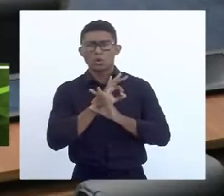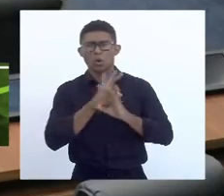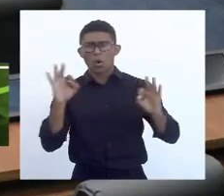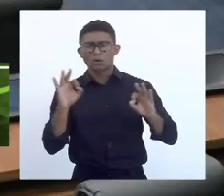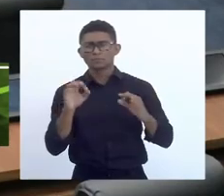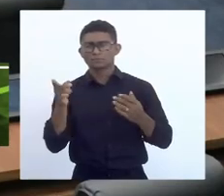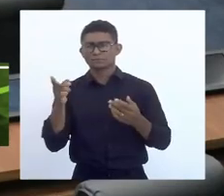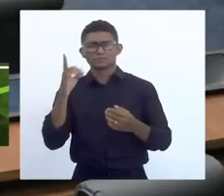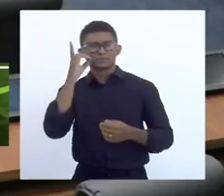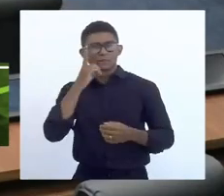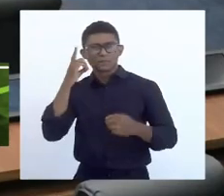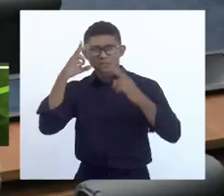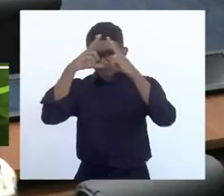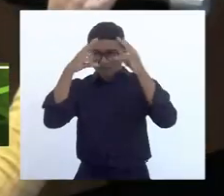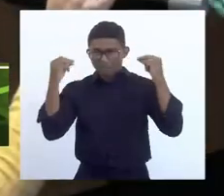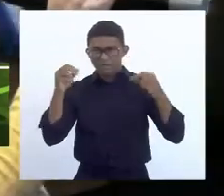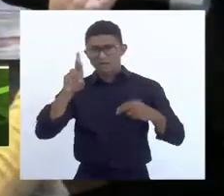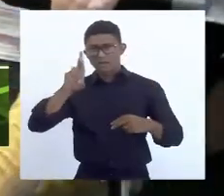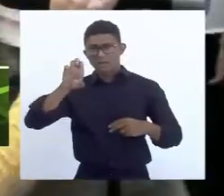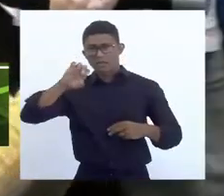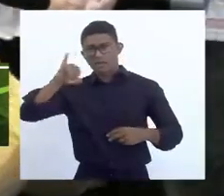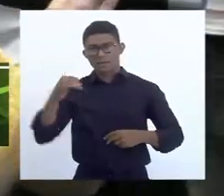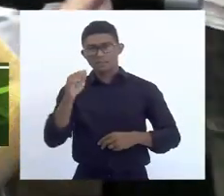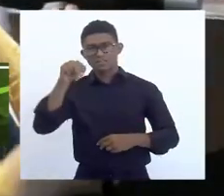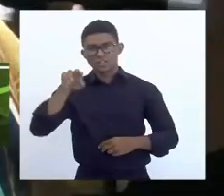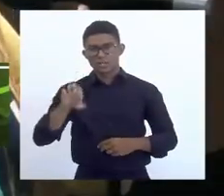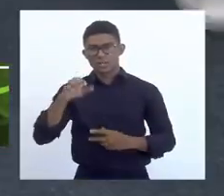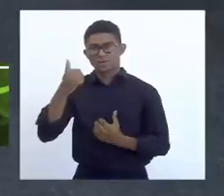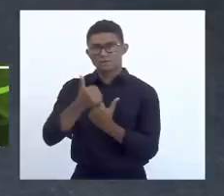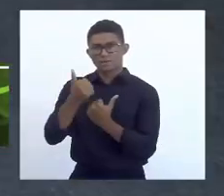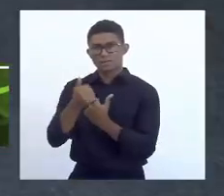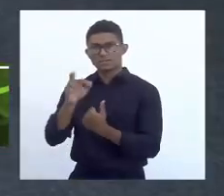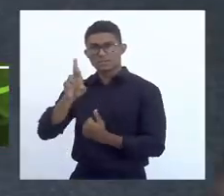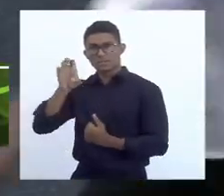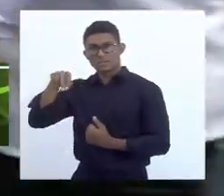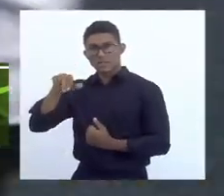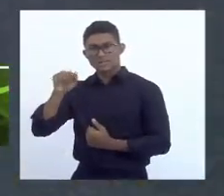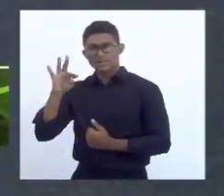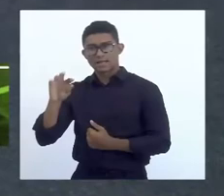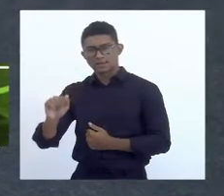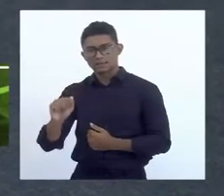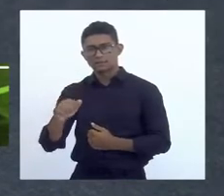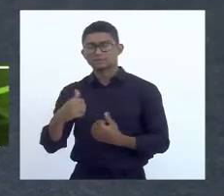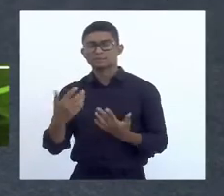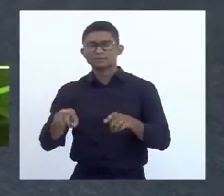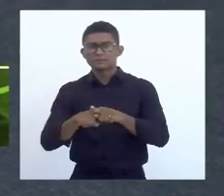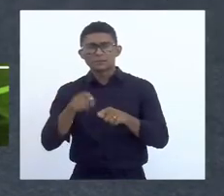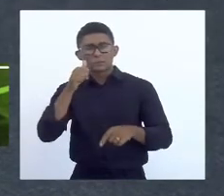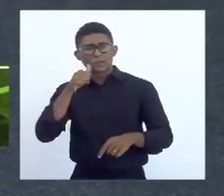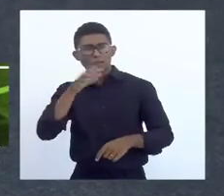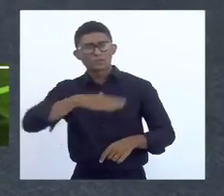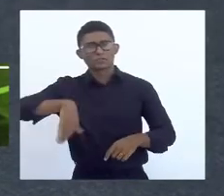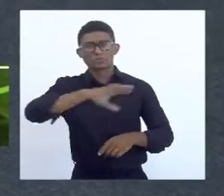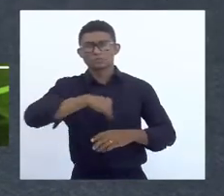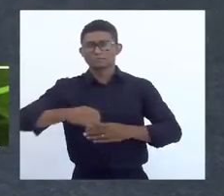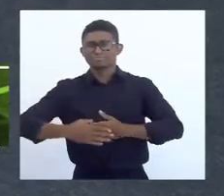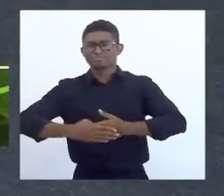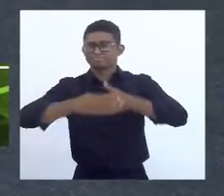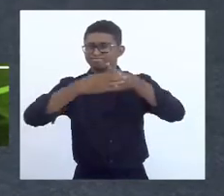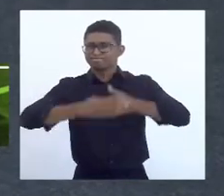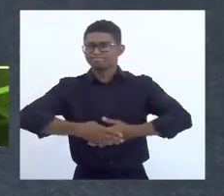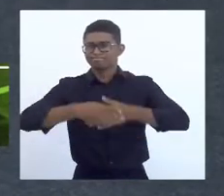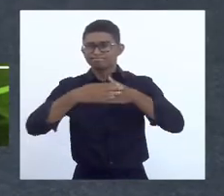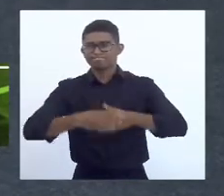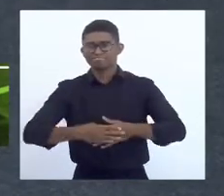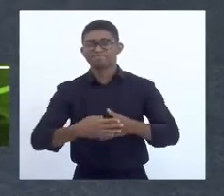Rejane e da vice Renata Souza, e saudar todas as mulheres na figura da Manuela Dávila,